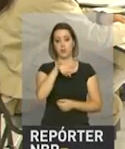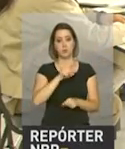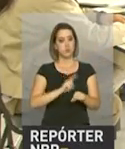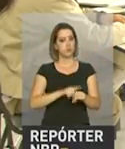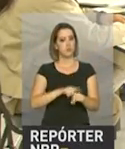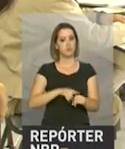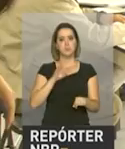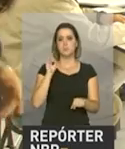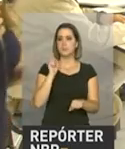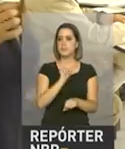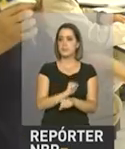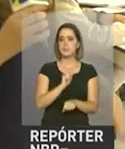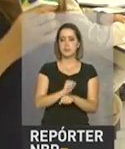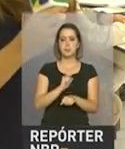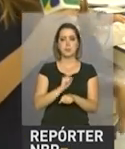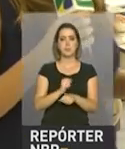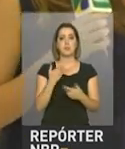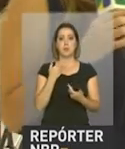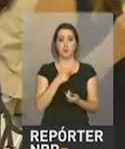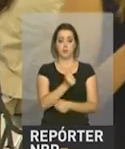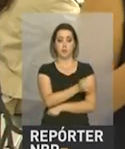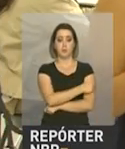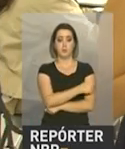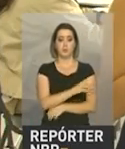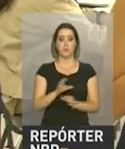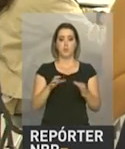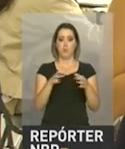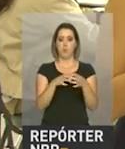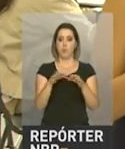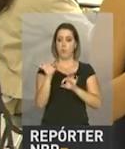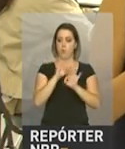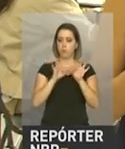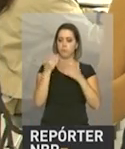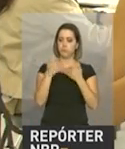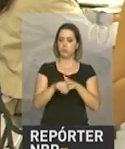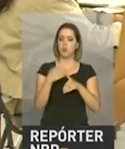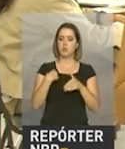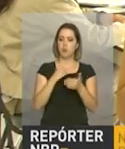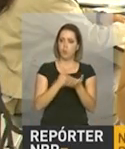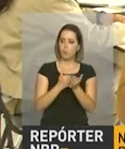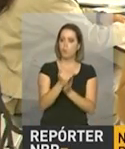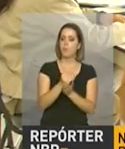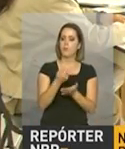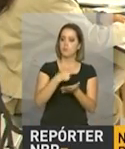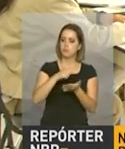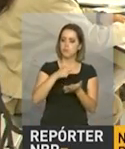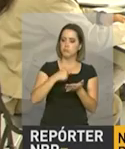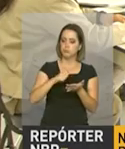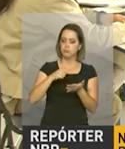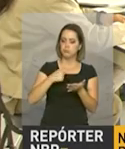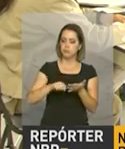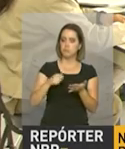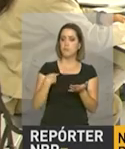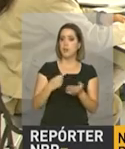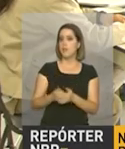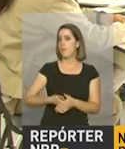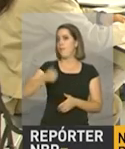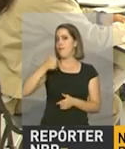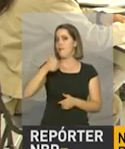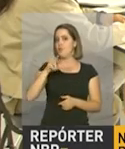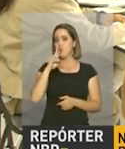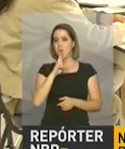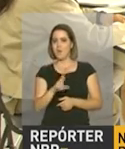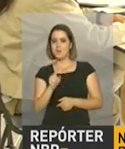momento mais aguardado pelos estudantes. A equipe de avaliação já começa a corrigir as primeiras provas. E os melhores colocados já